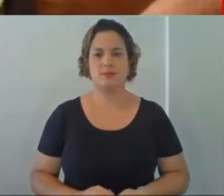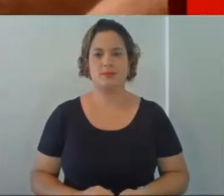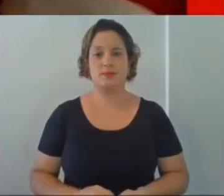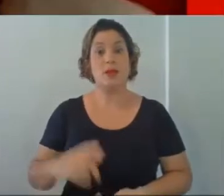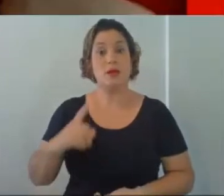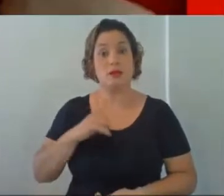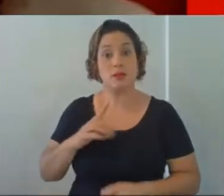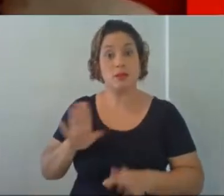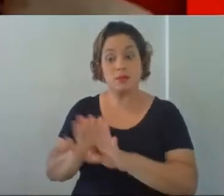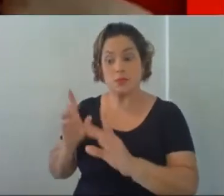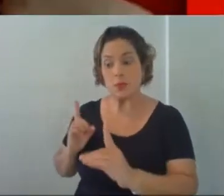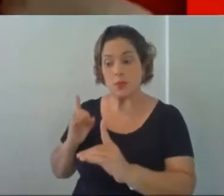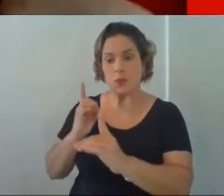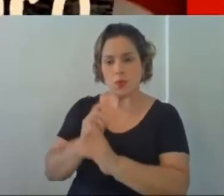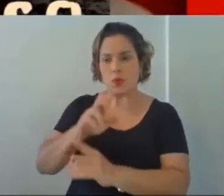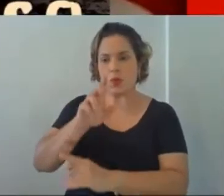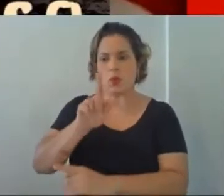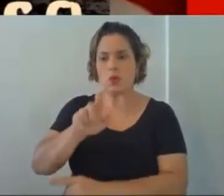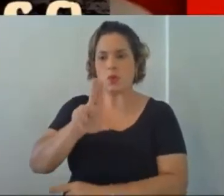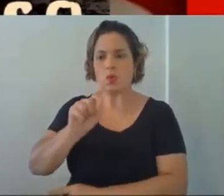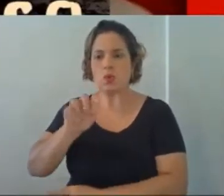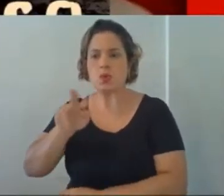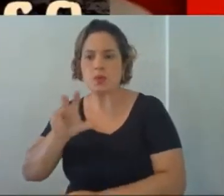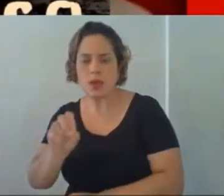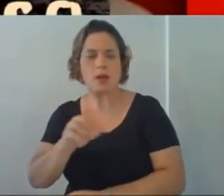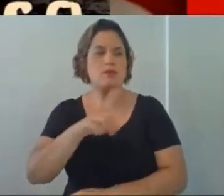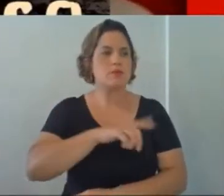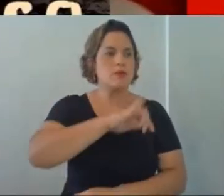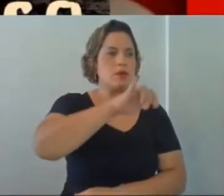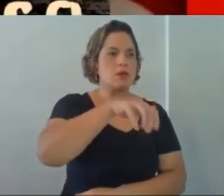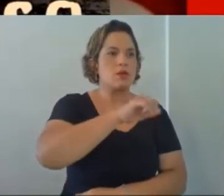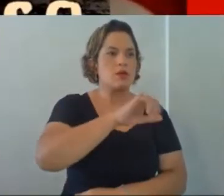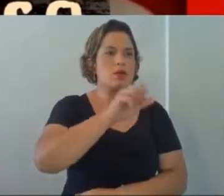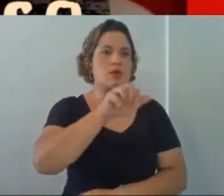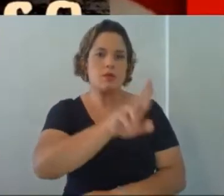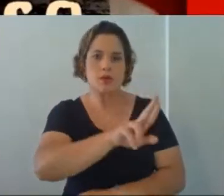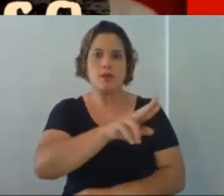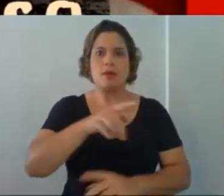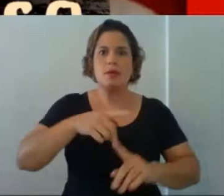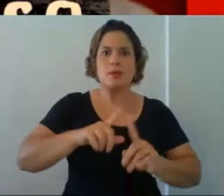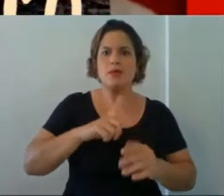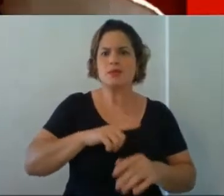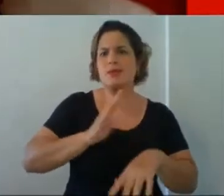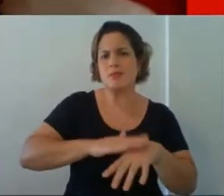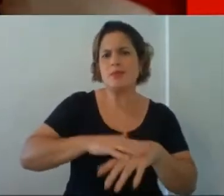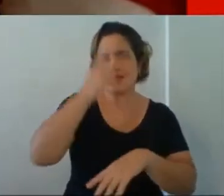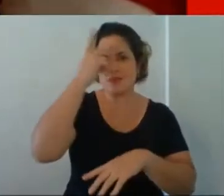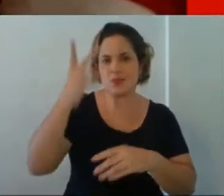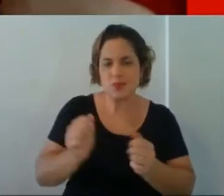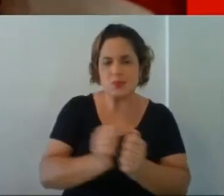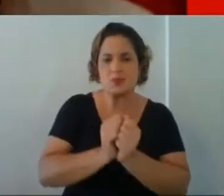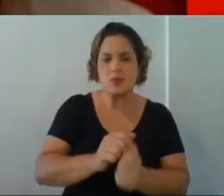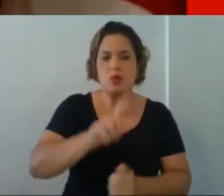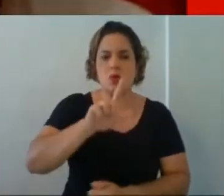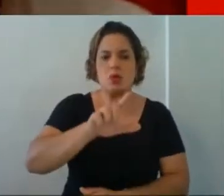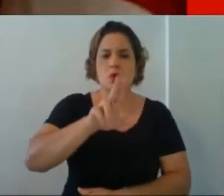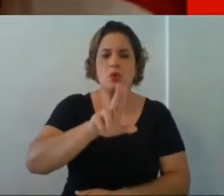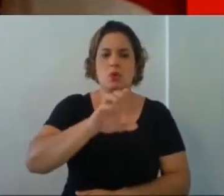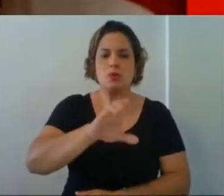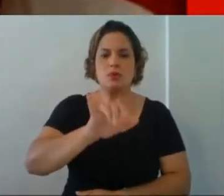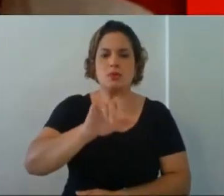Existe o encontro do artista Gustavo Caboclo, do artista Jaider Eisbel, mas aí vem quem mais? Vem a Lucilene